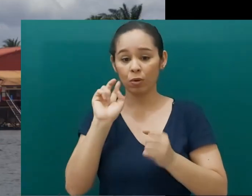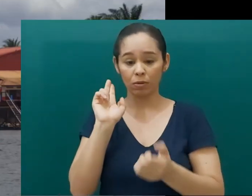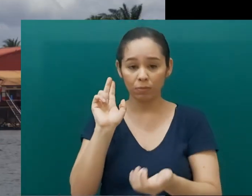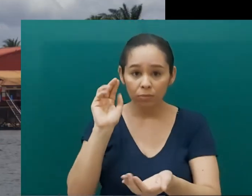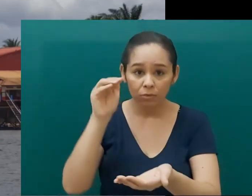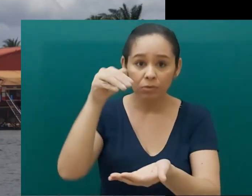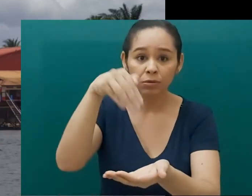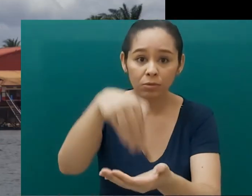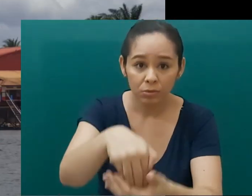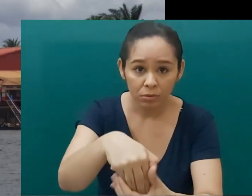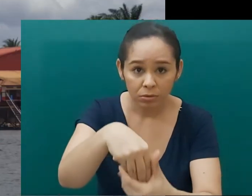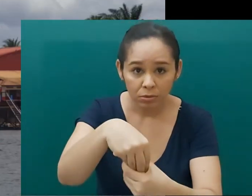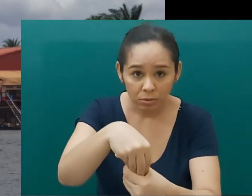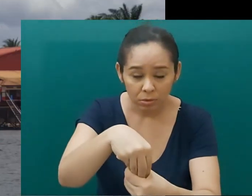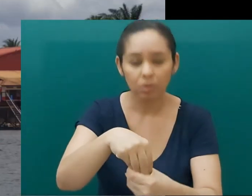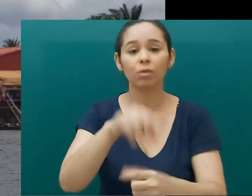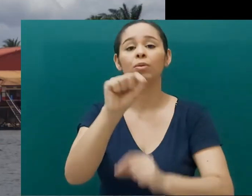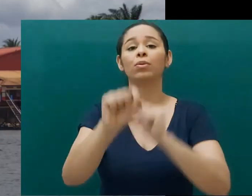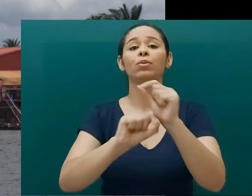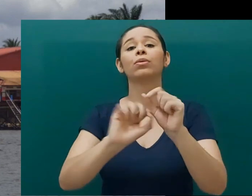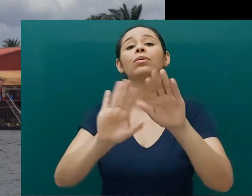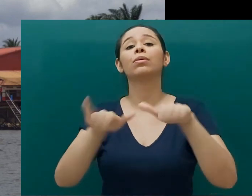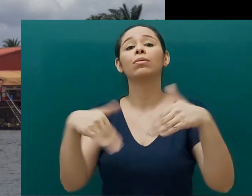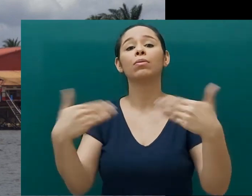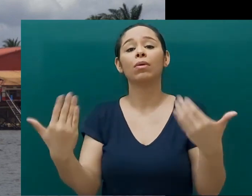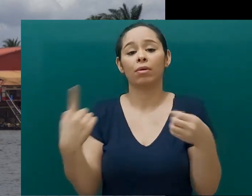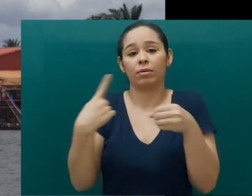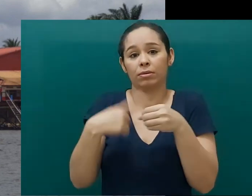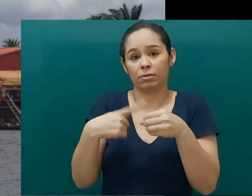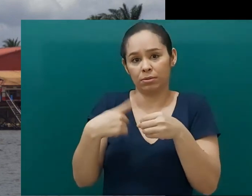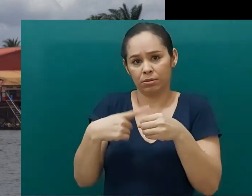lá, a primeira cidade que você encontra é essa,